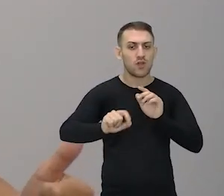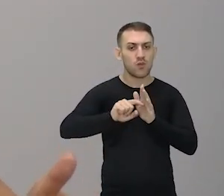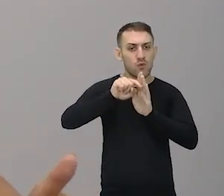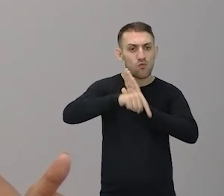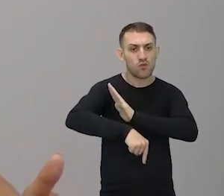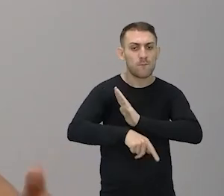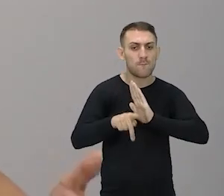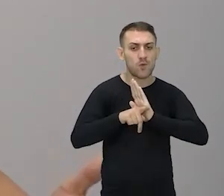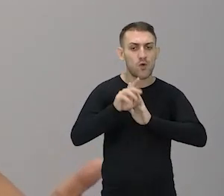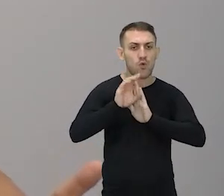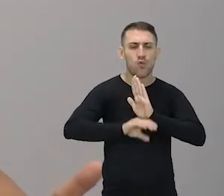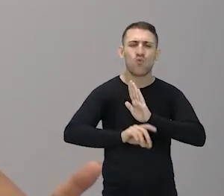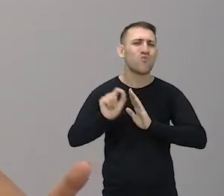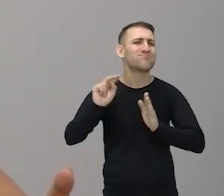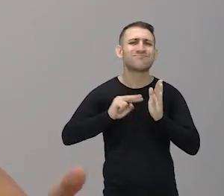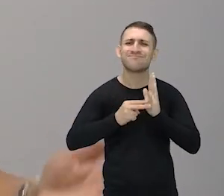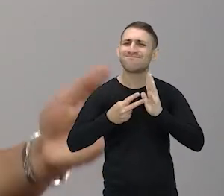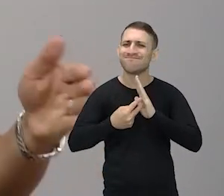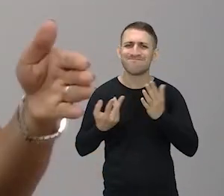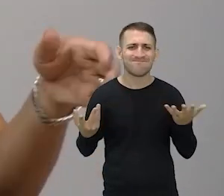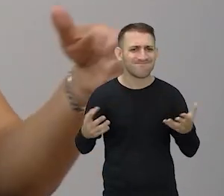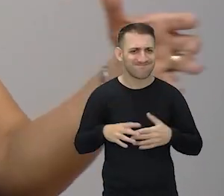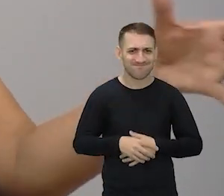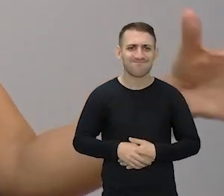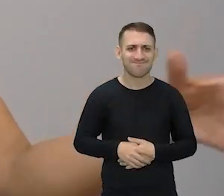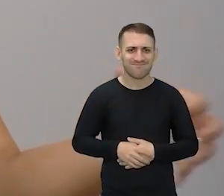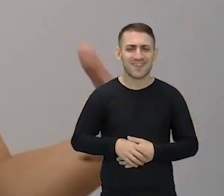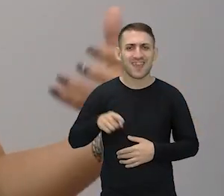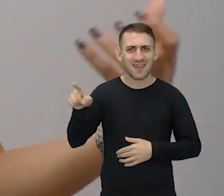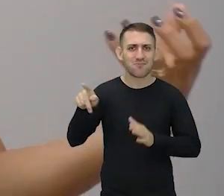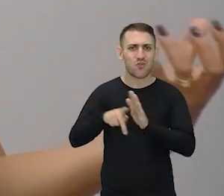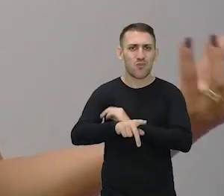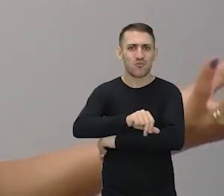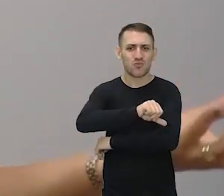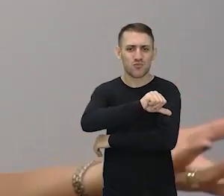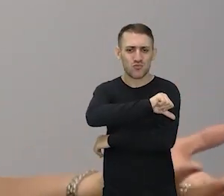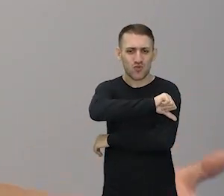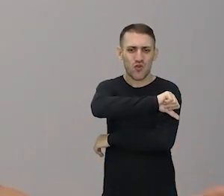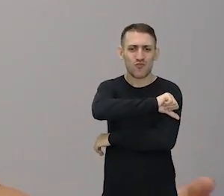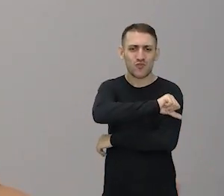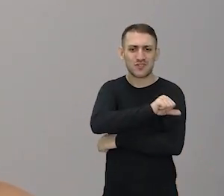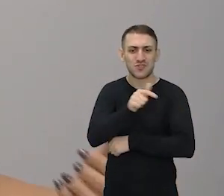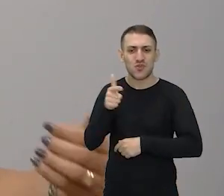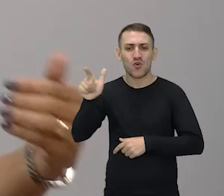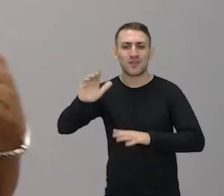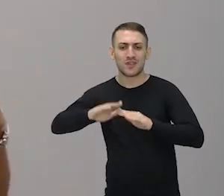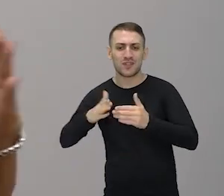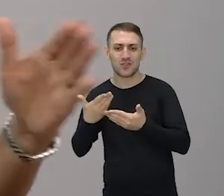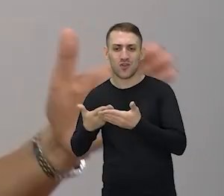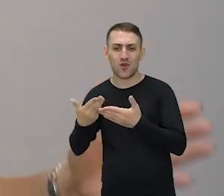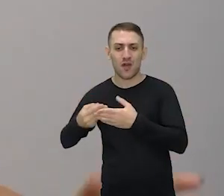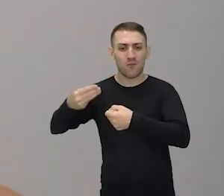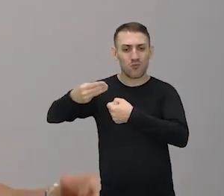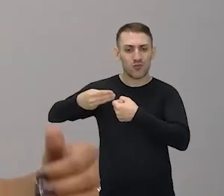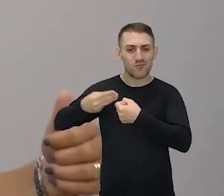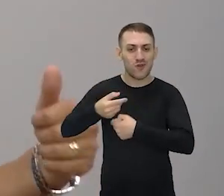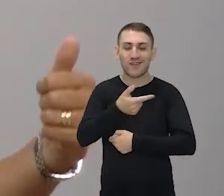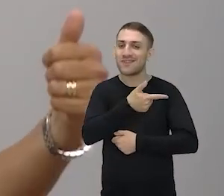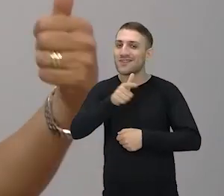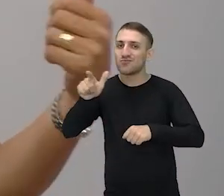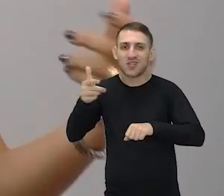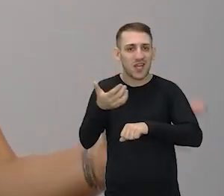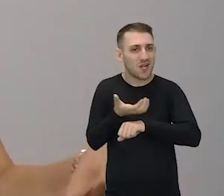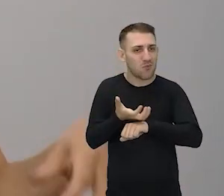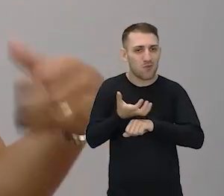aprofundamento curricular, o que era isso? Ele veio de um 9º ano numa rede municipal que não tem esses componentes,